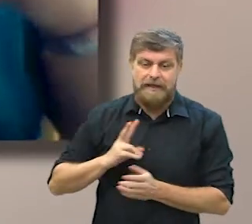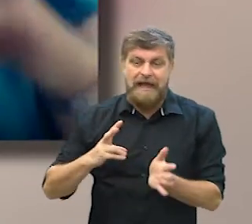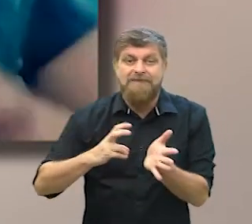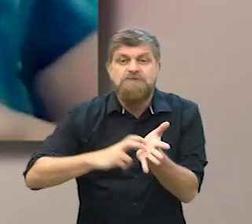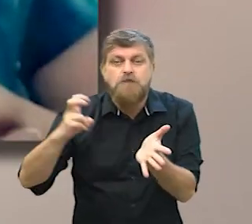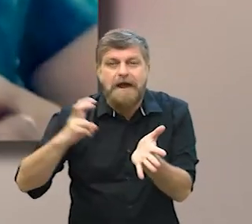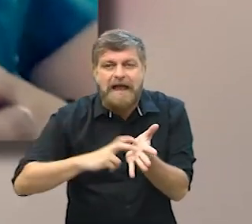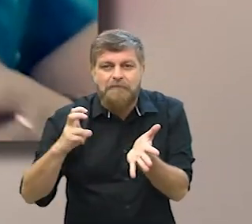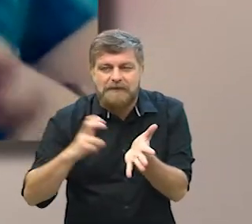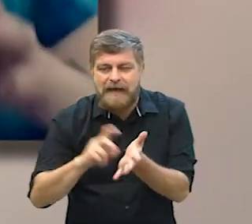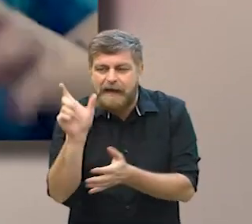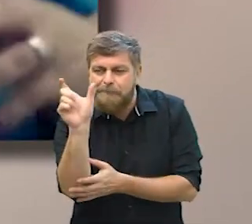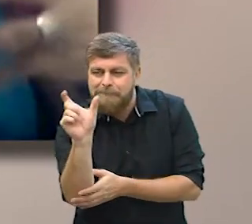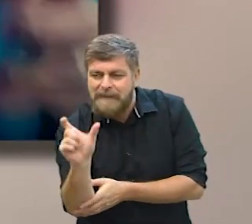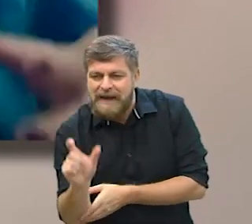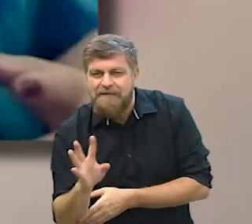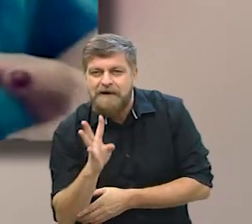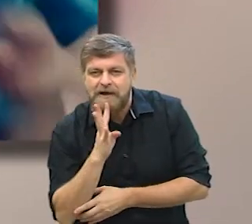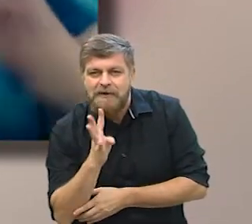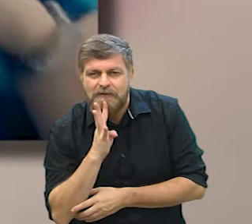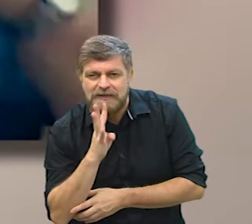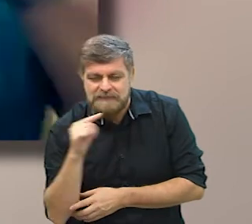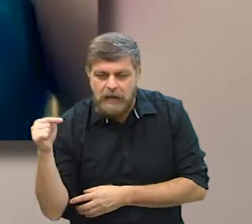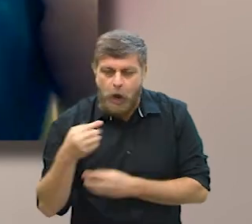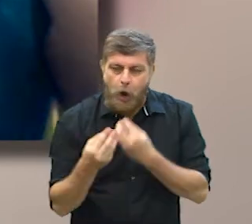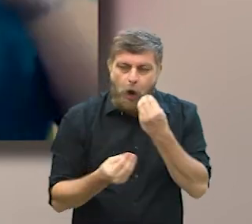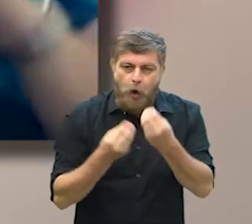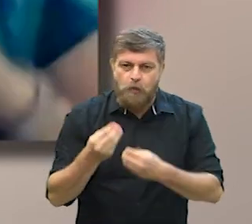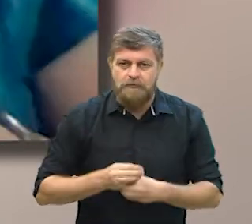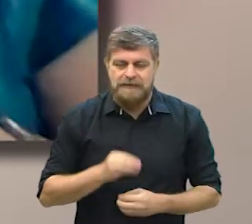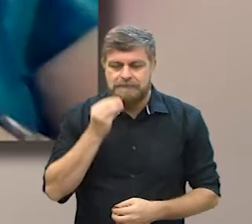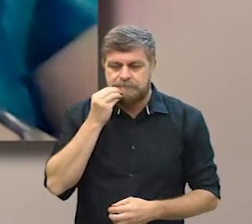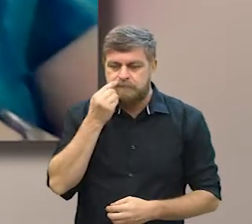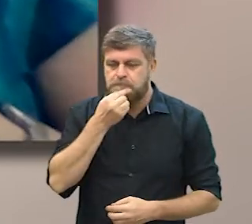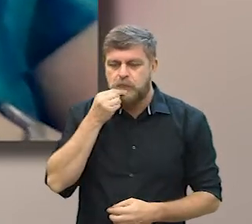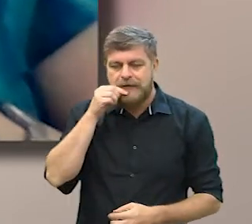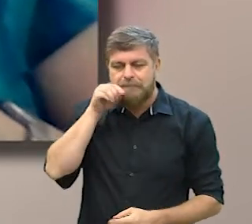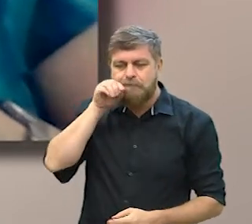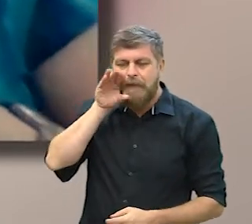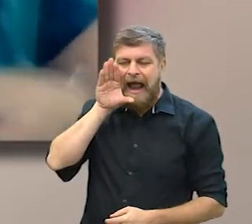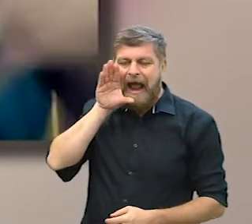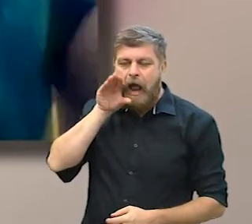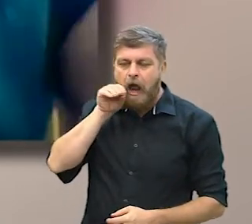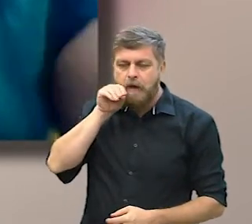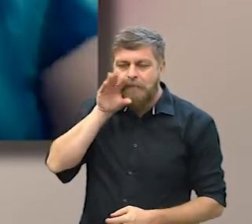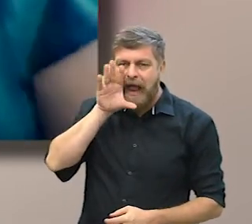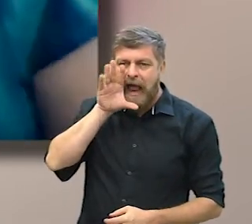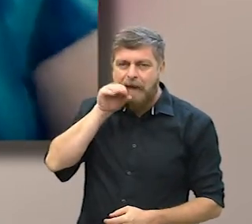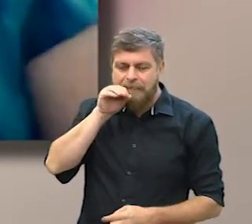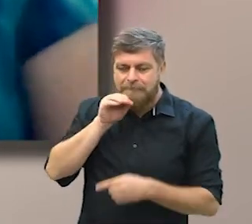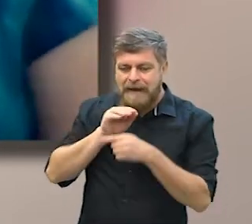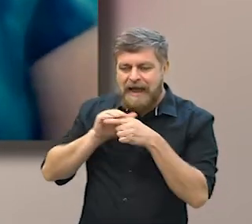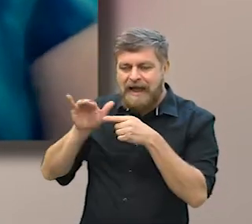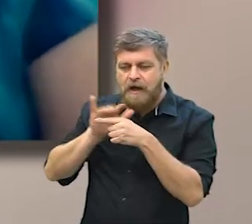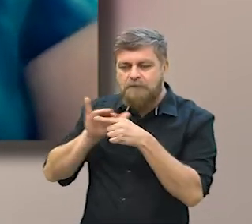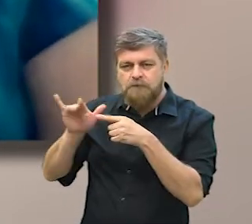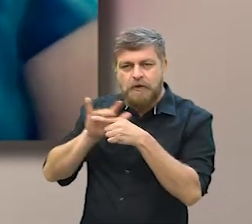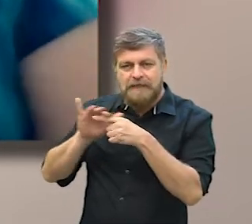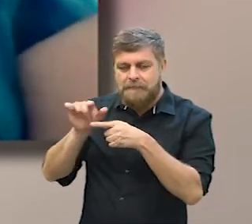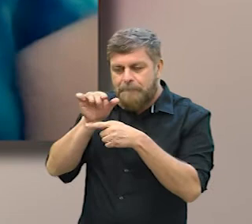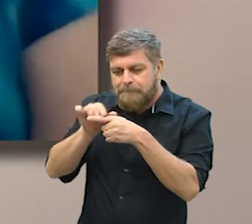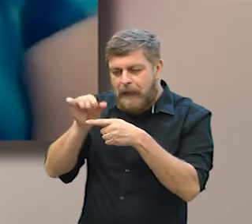é o vocabulário, né? Ela saber como que ela tem que fazer com a boca para poder articular